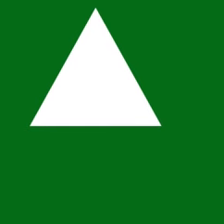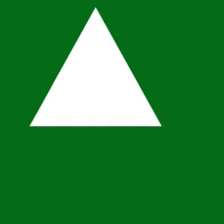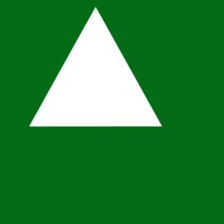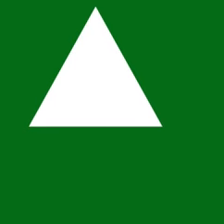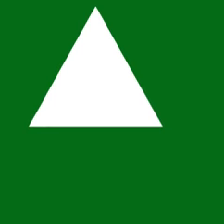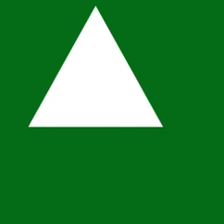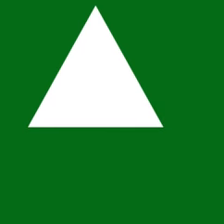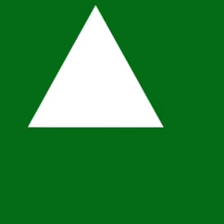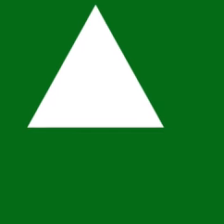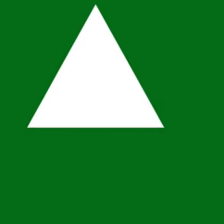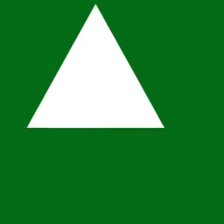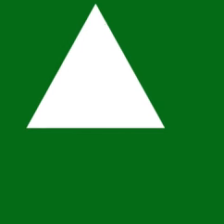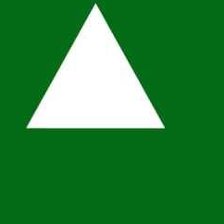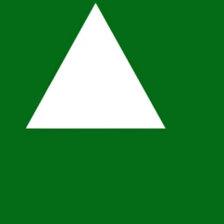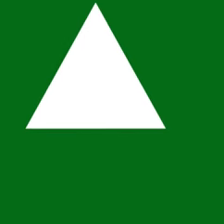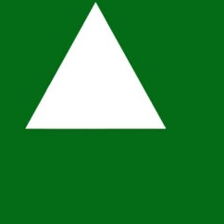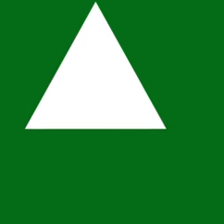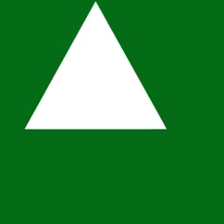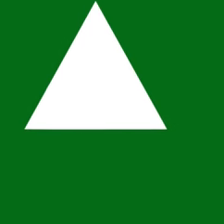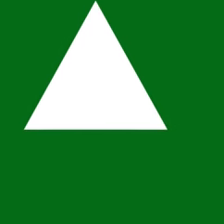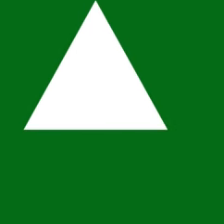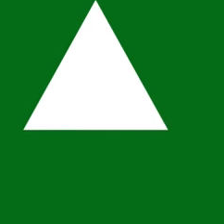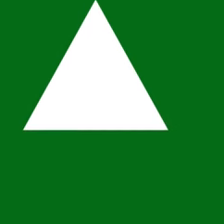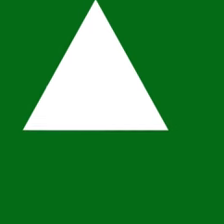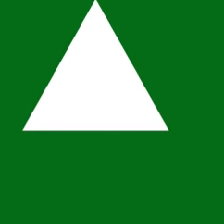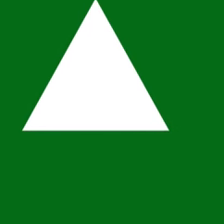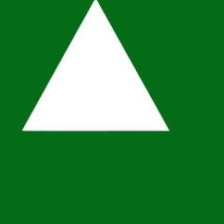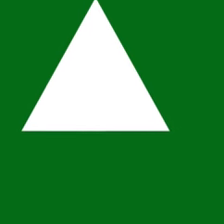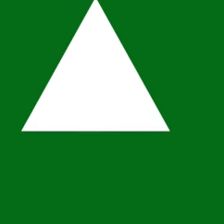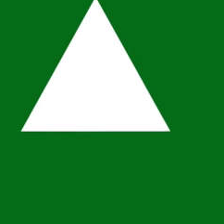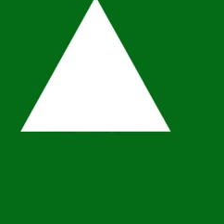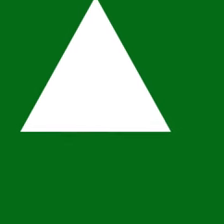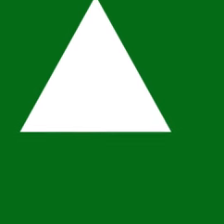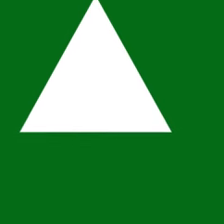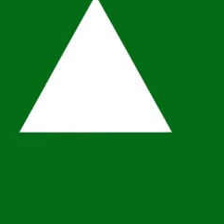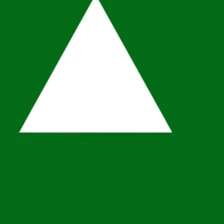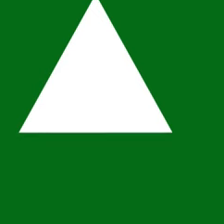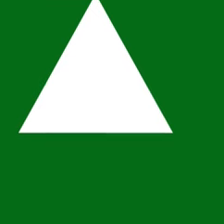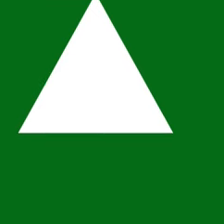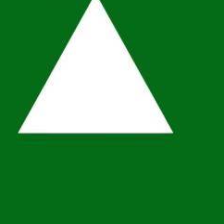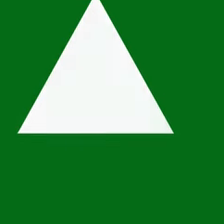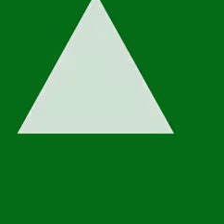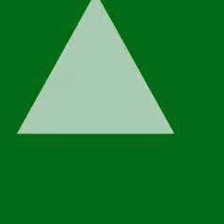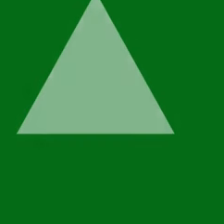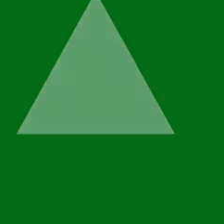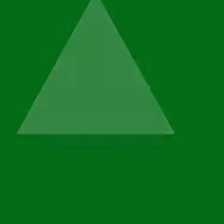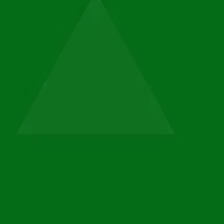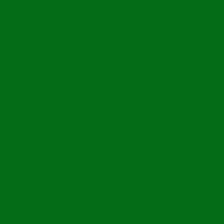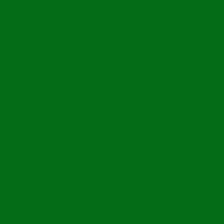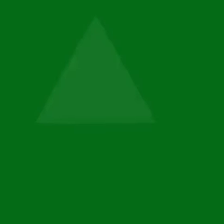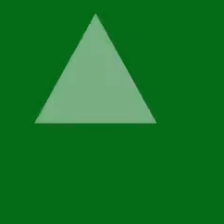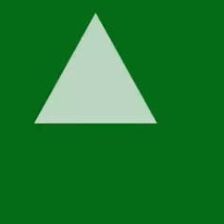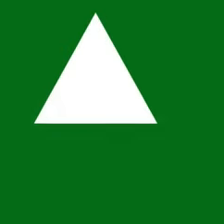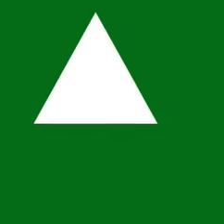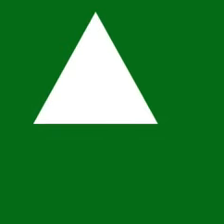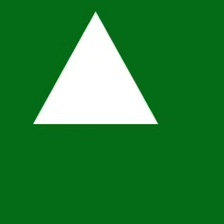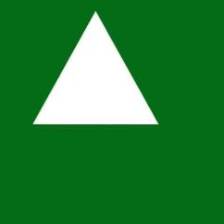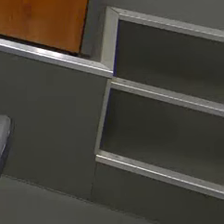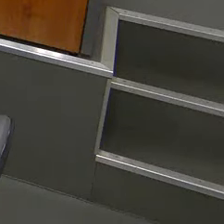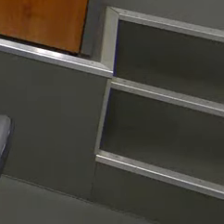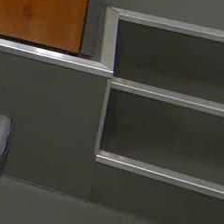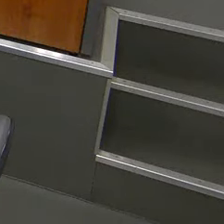desenvolvimento econômico de administração pública de fiscalização financeira orçamentária de Defesa do Consumidor e do